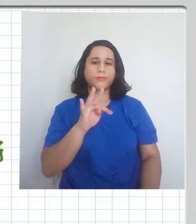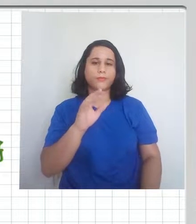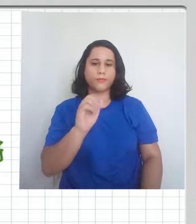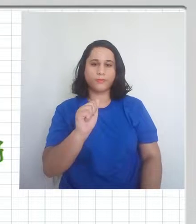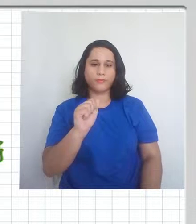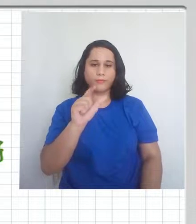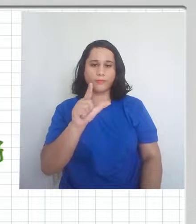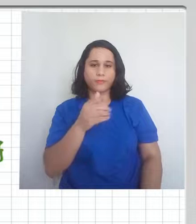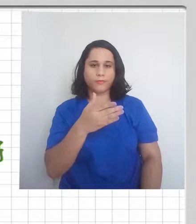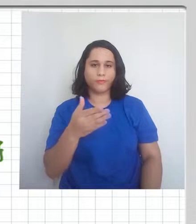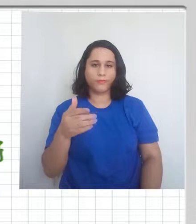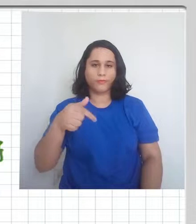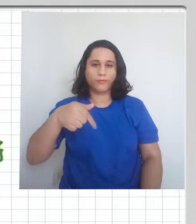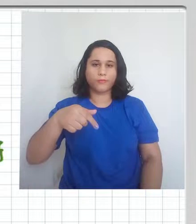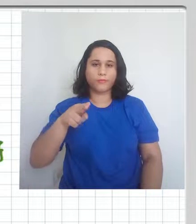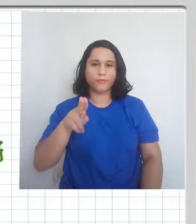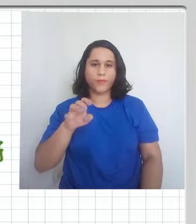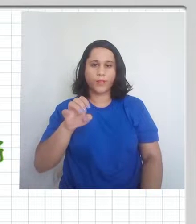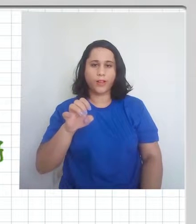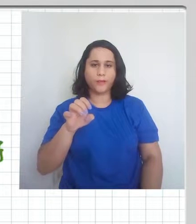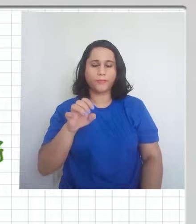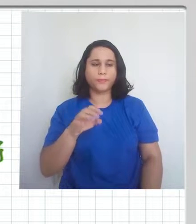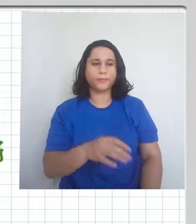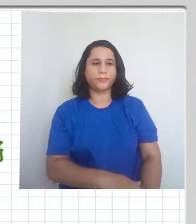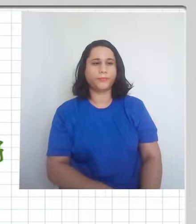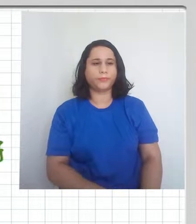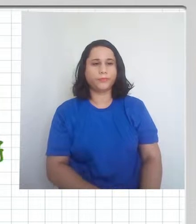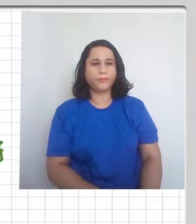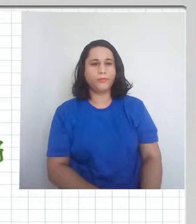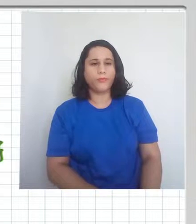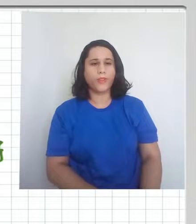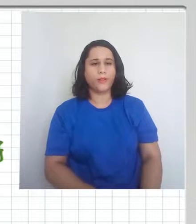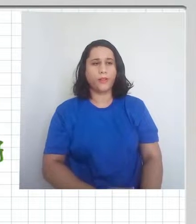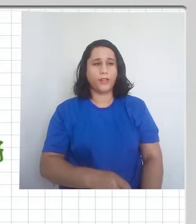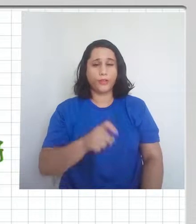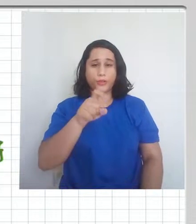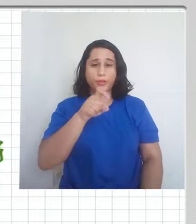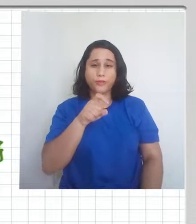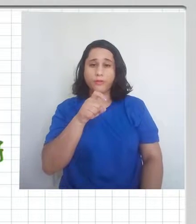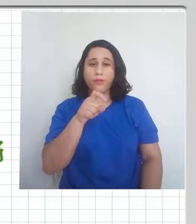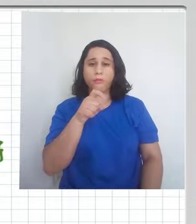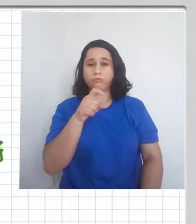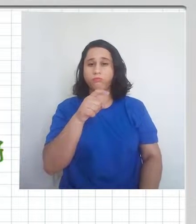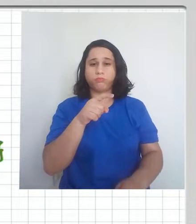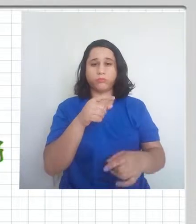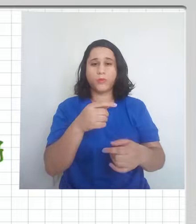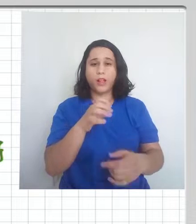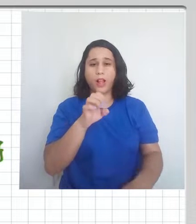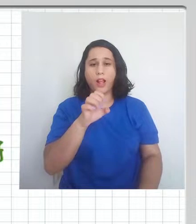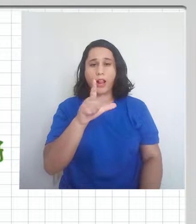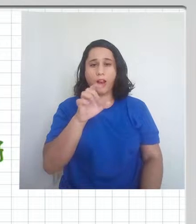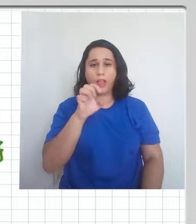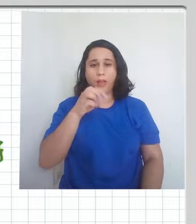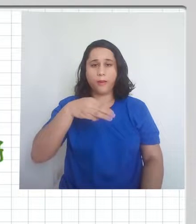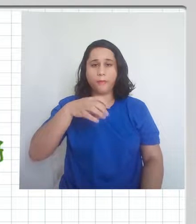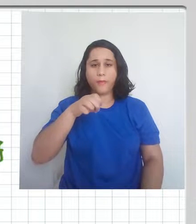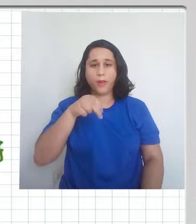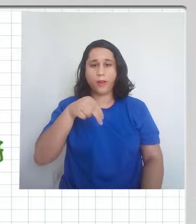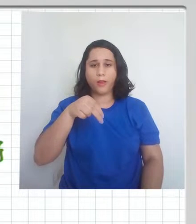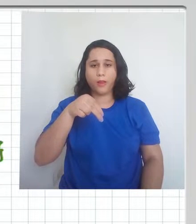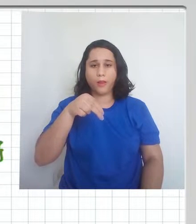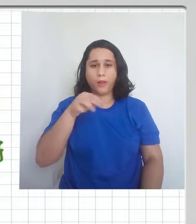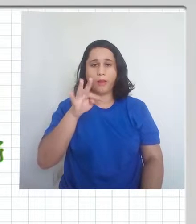tal que. Tá bom? Esse primeiro X é o elemento X. Então, o elemento